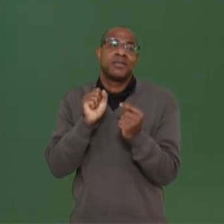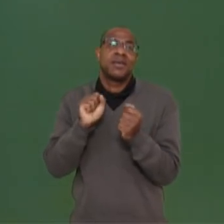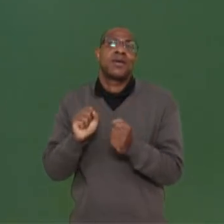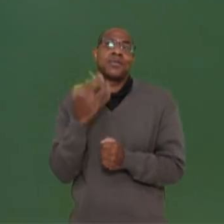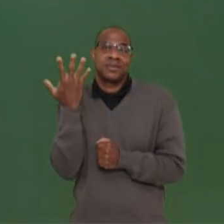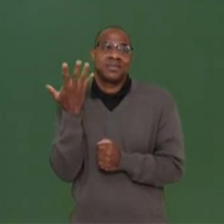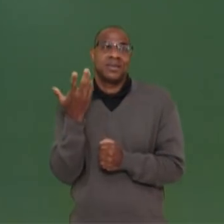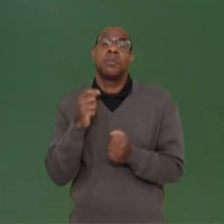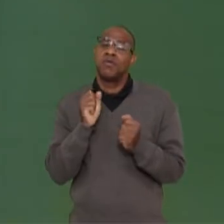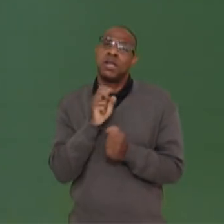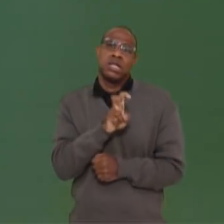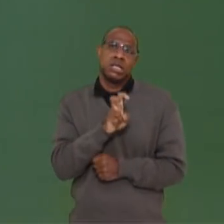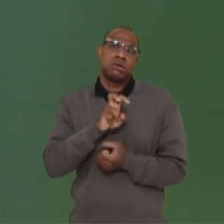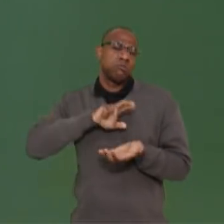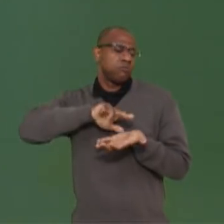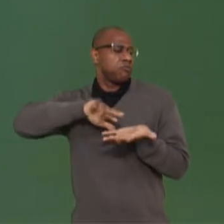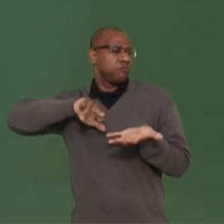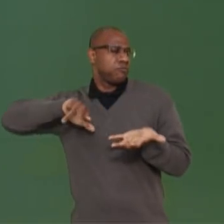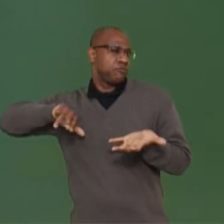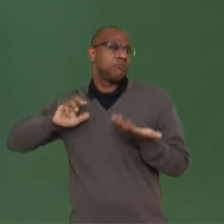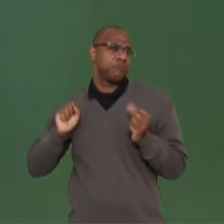maneiras diferentes.